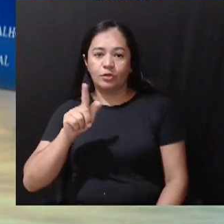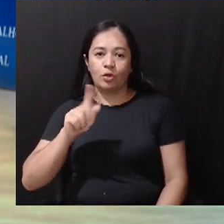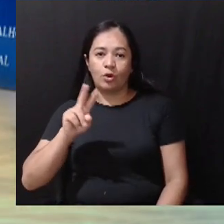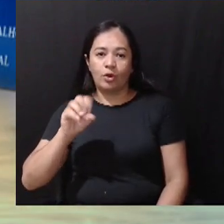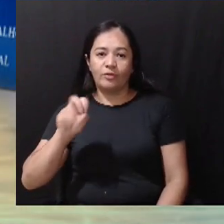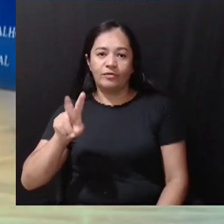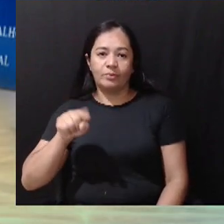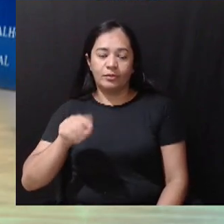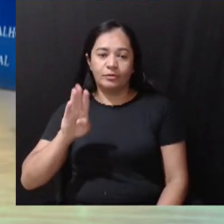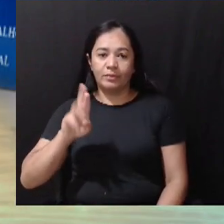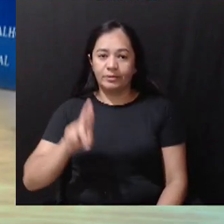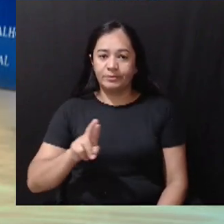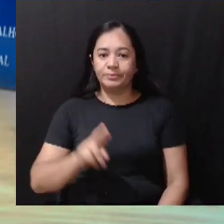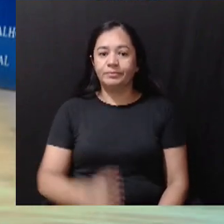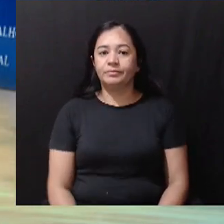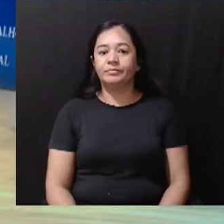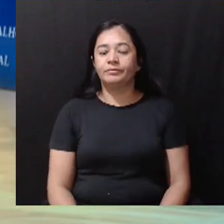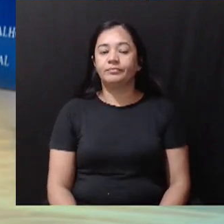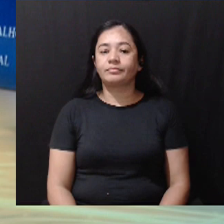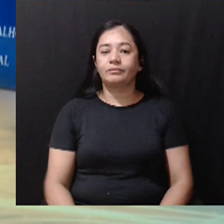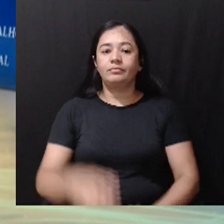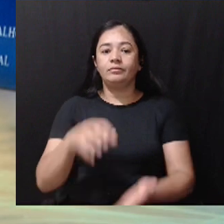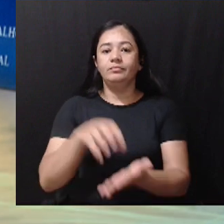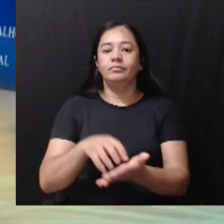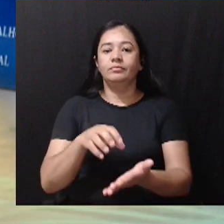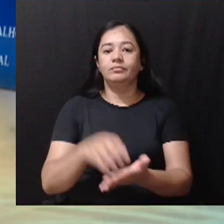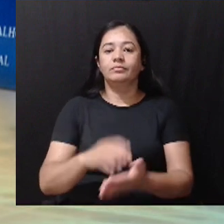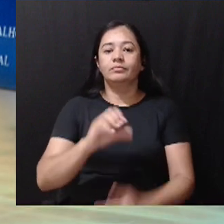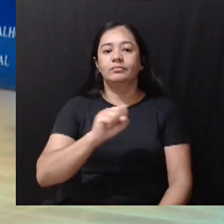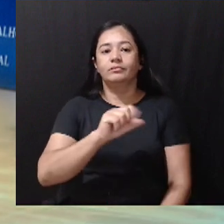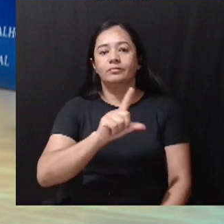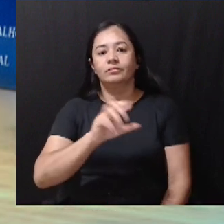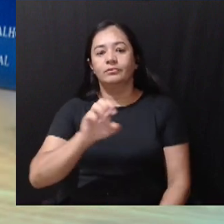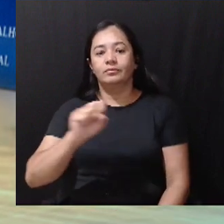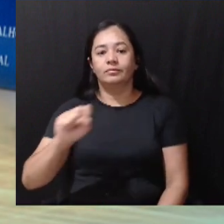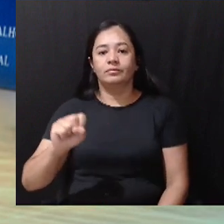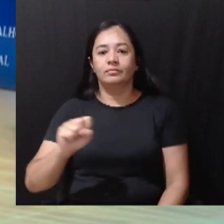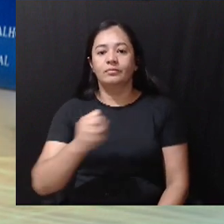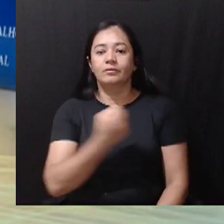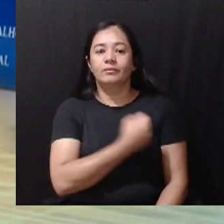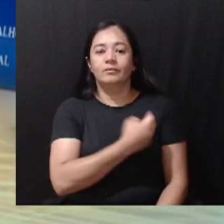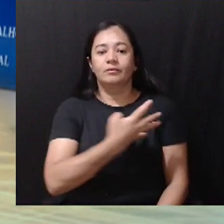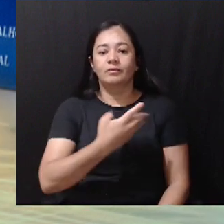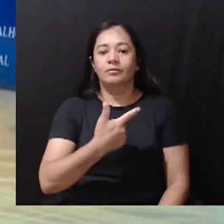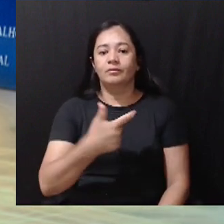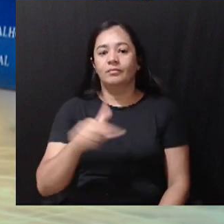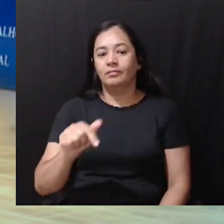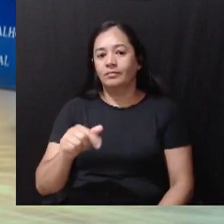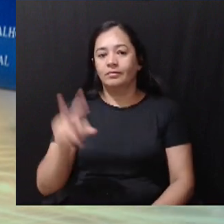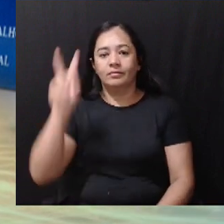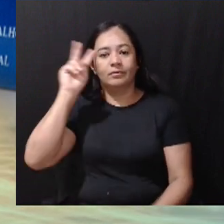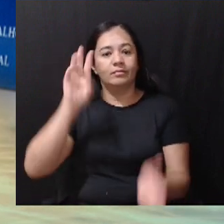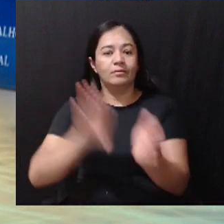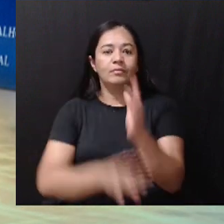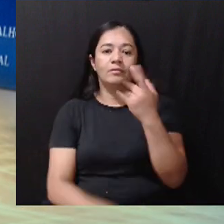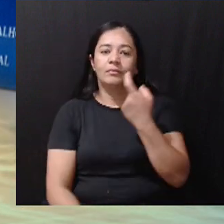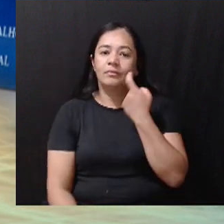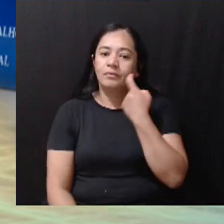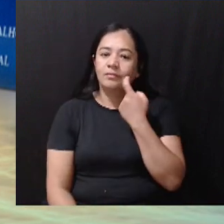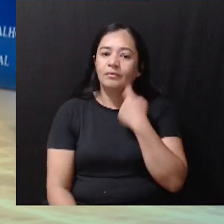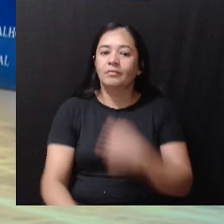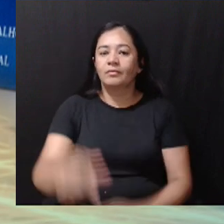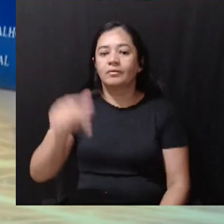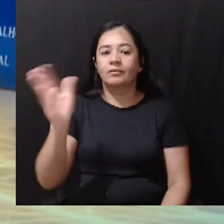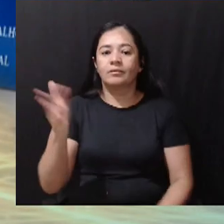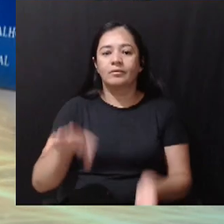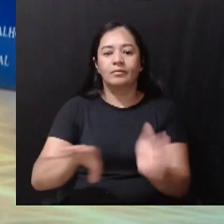cidadão.campinas.sp.gov.br. A unidade do centro fica na Avenida Campos Sales, número 427, de segunda a sexta-feira, das 7h30